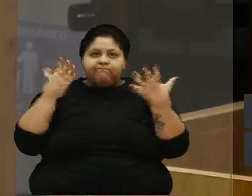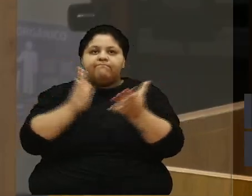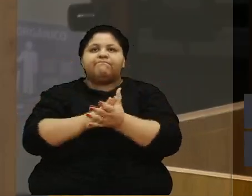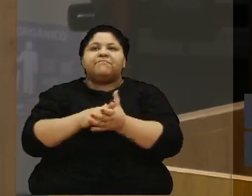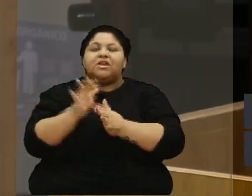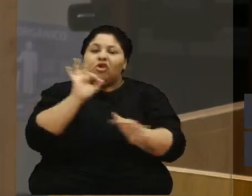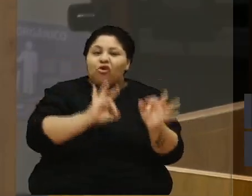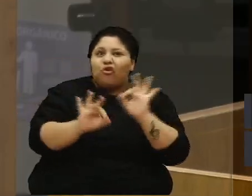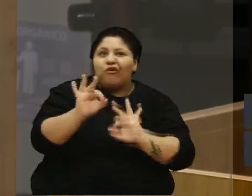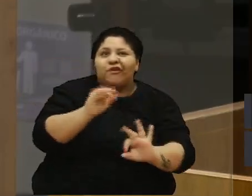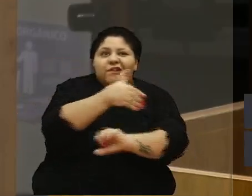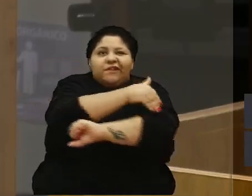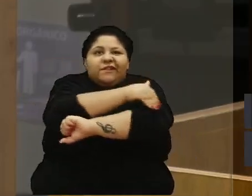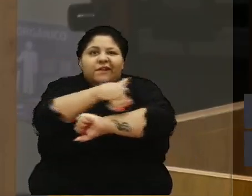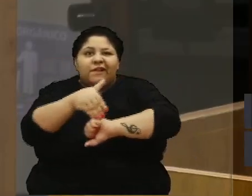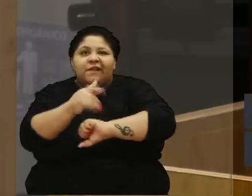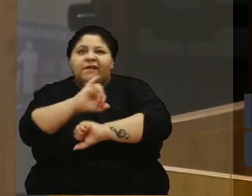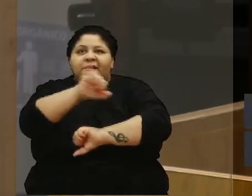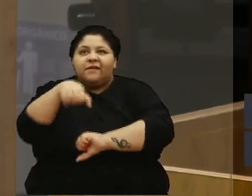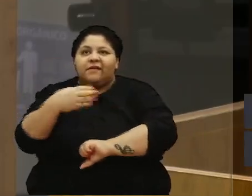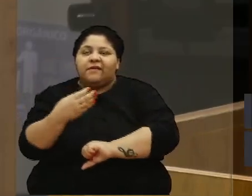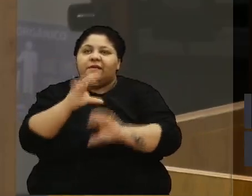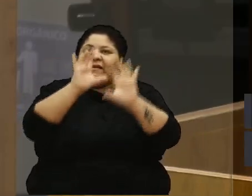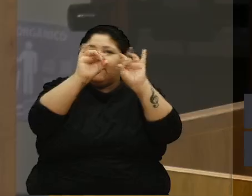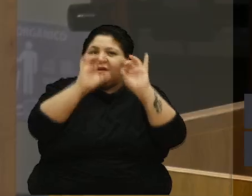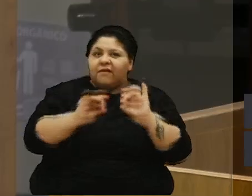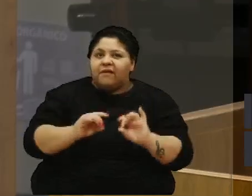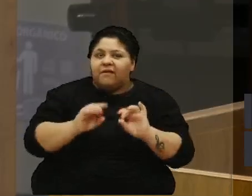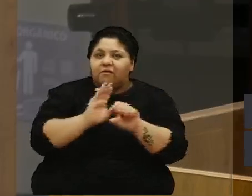arrumem a situação da Avenida Júlio, em especial no que tange